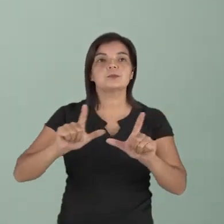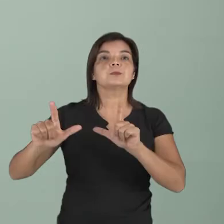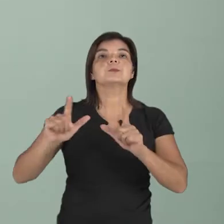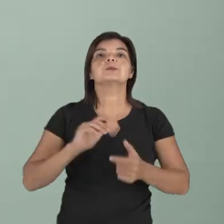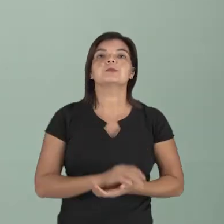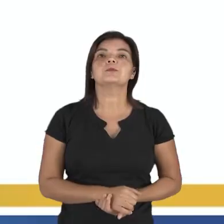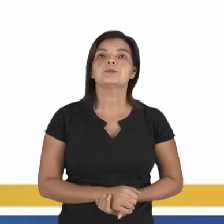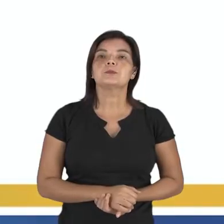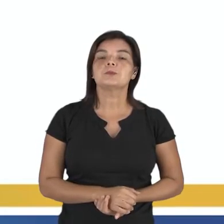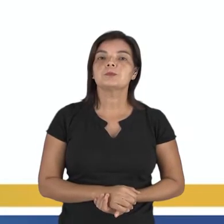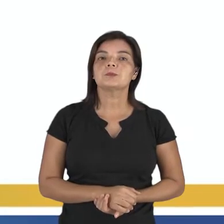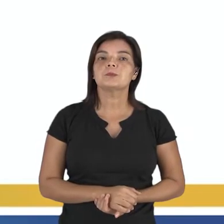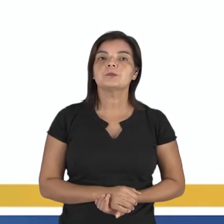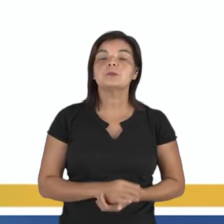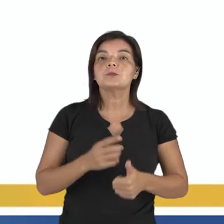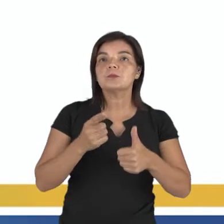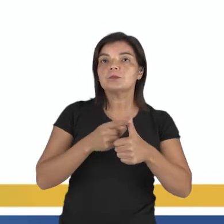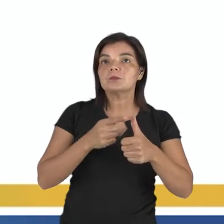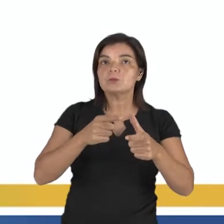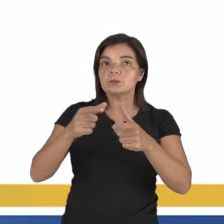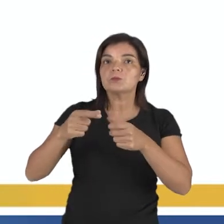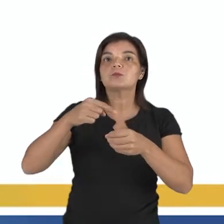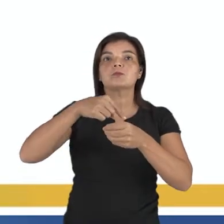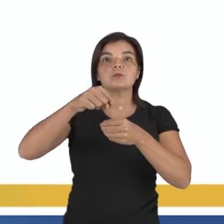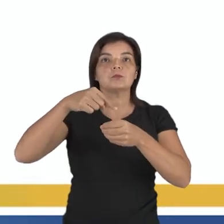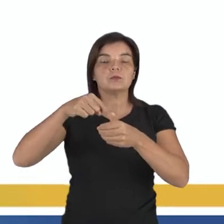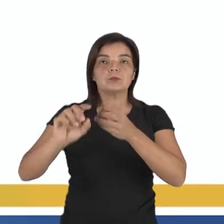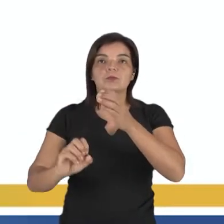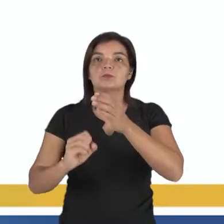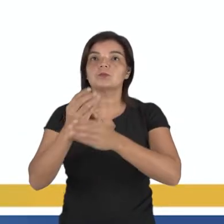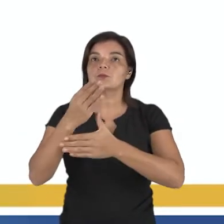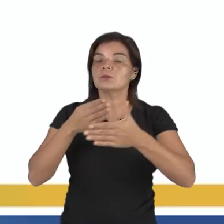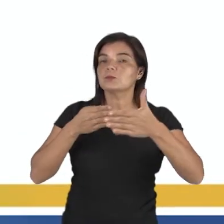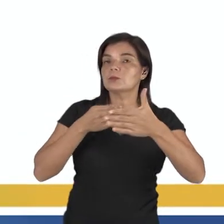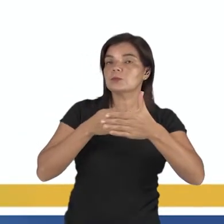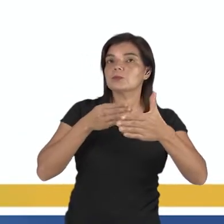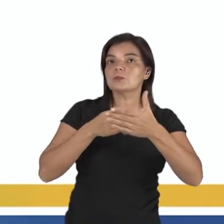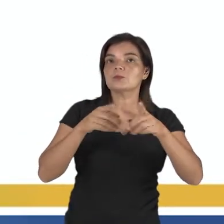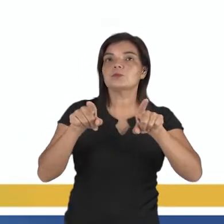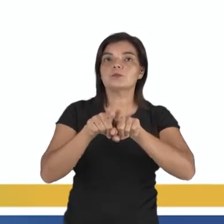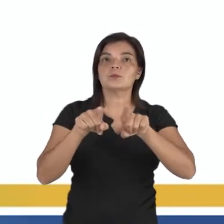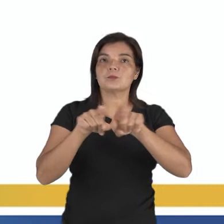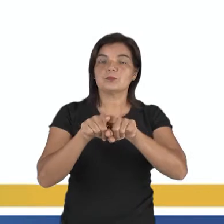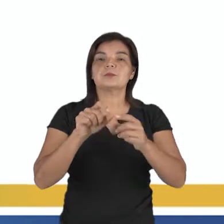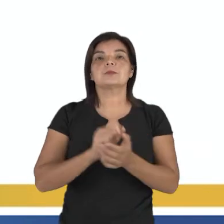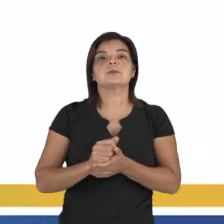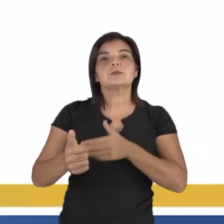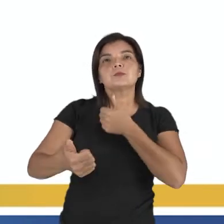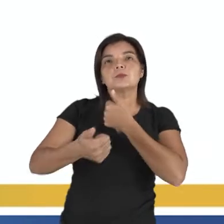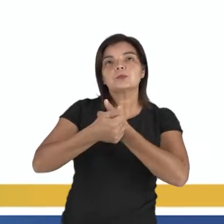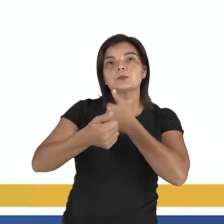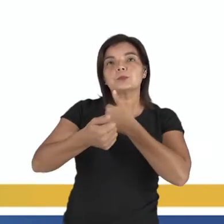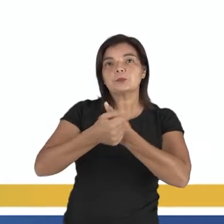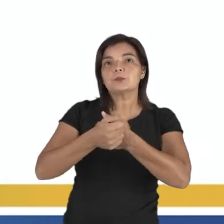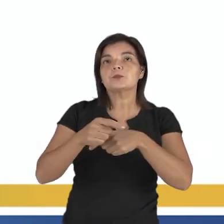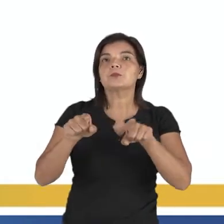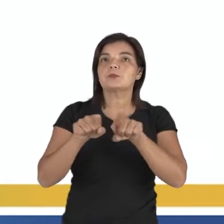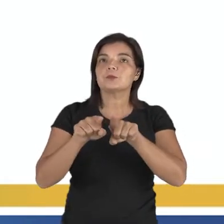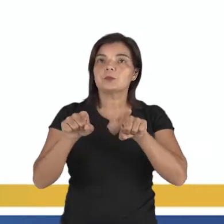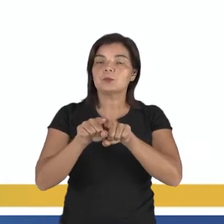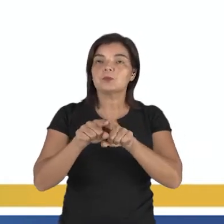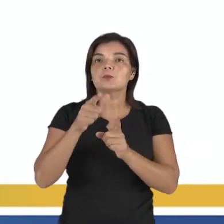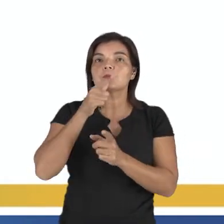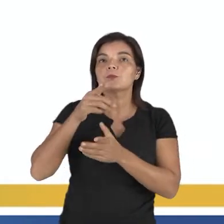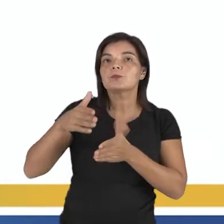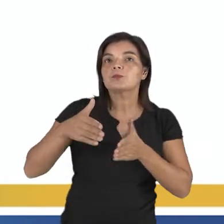foi. Observem. Os primeiros departamentos e municípios nascem com limites e traçados muito